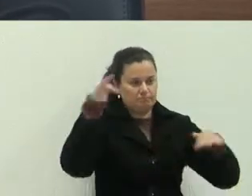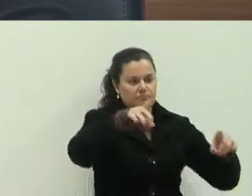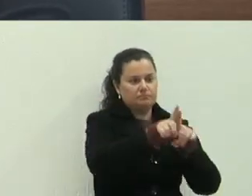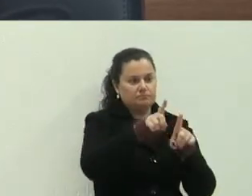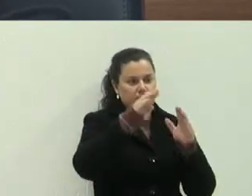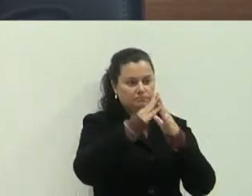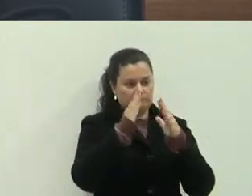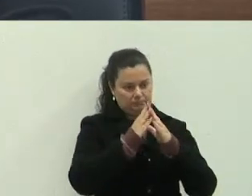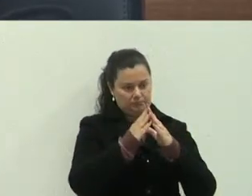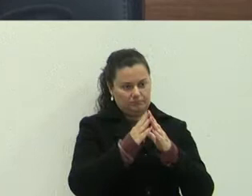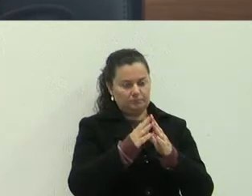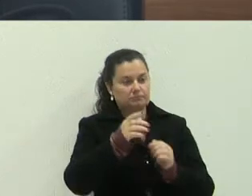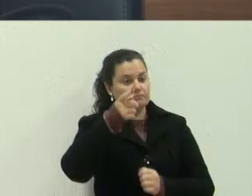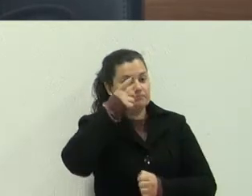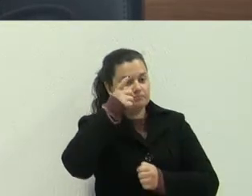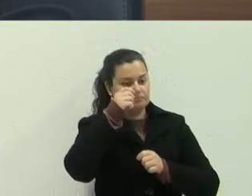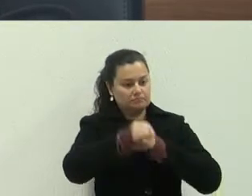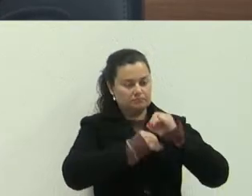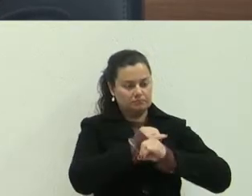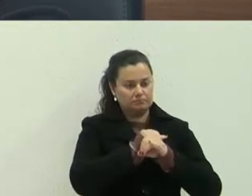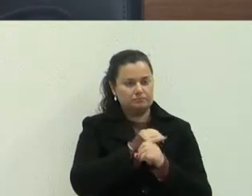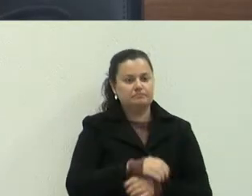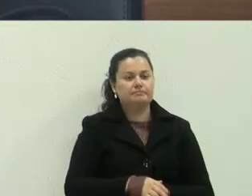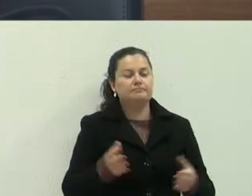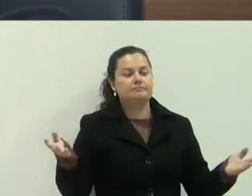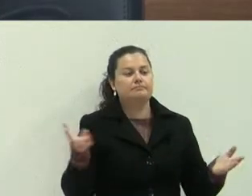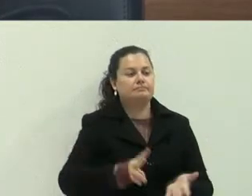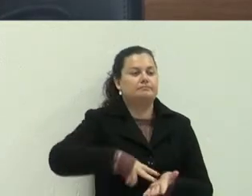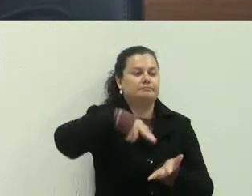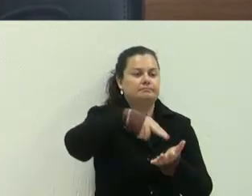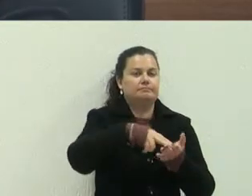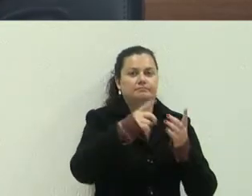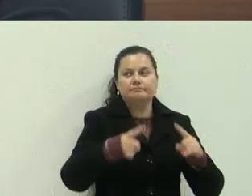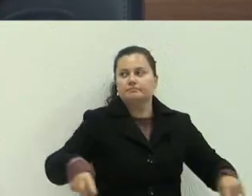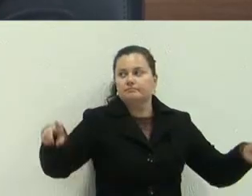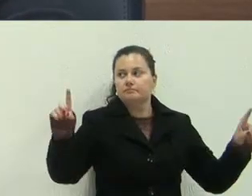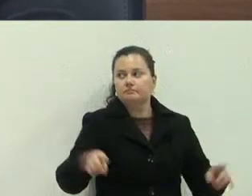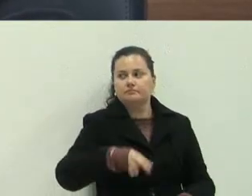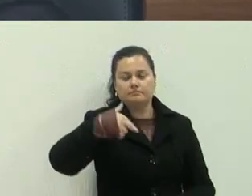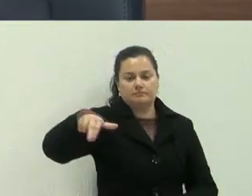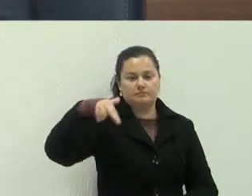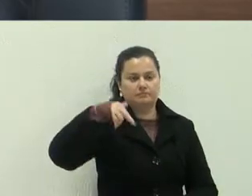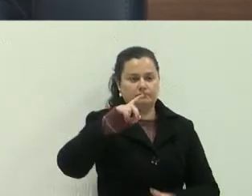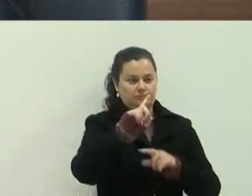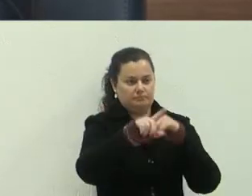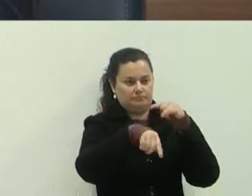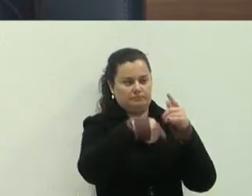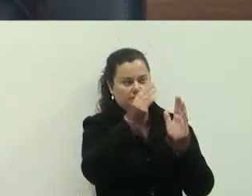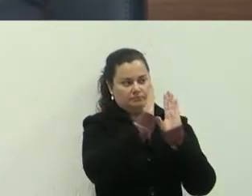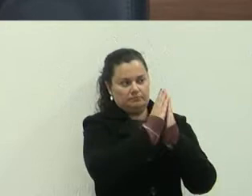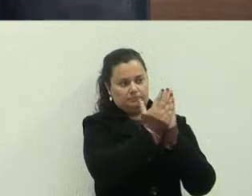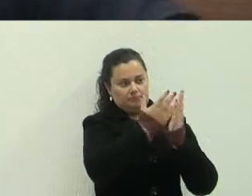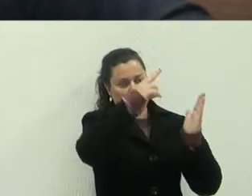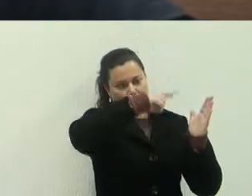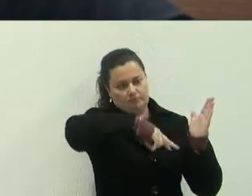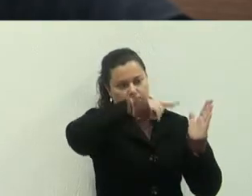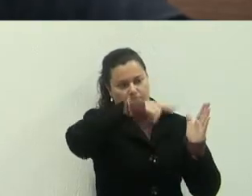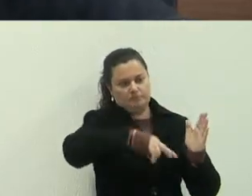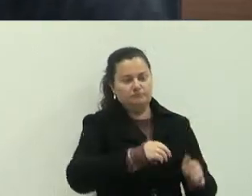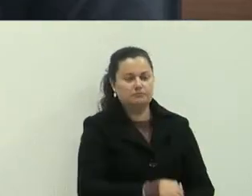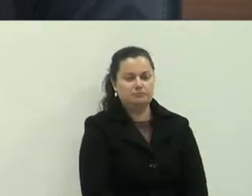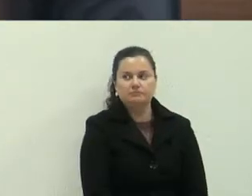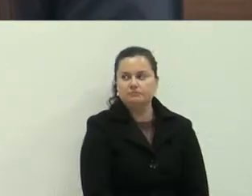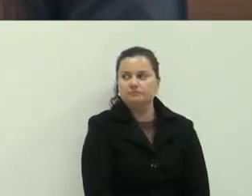assistem de suas casas através da internet. Convido a todos para, de pé, acompanhar o hino de navegantes e peço ao vereador Monan a leitura do